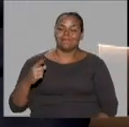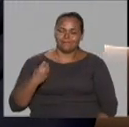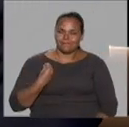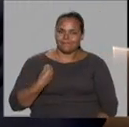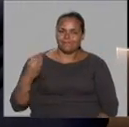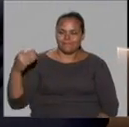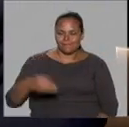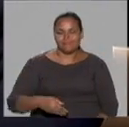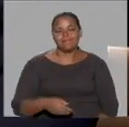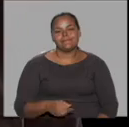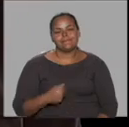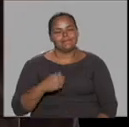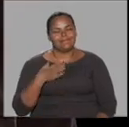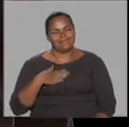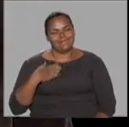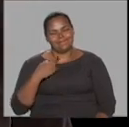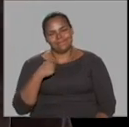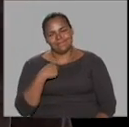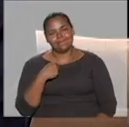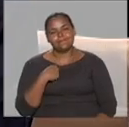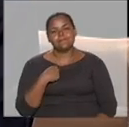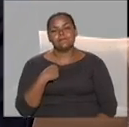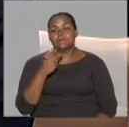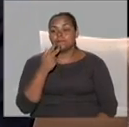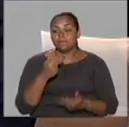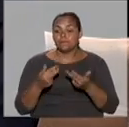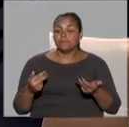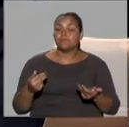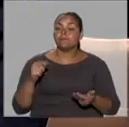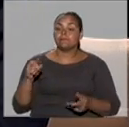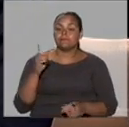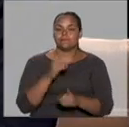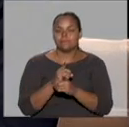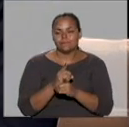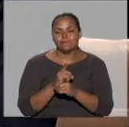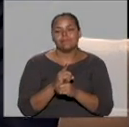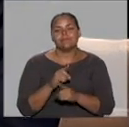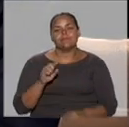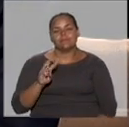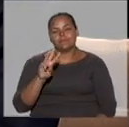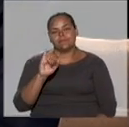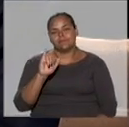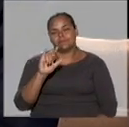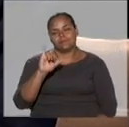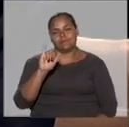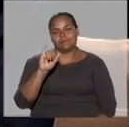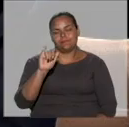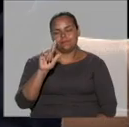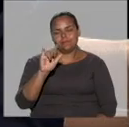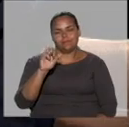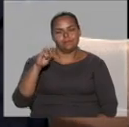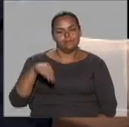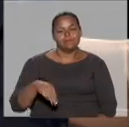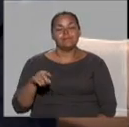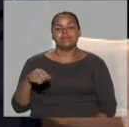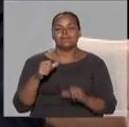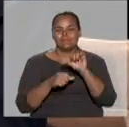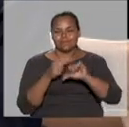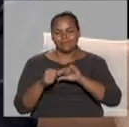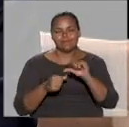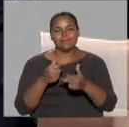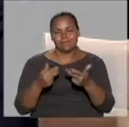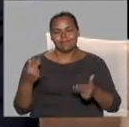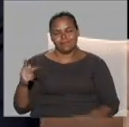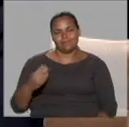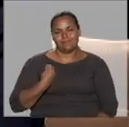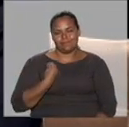ter vindo. Poxa, prazer é meu. Me diz uma coisa, esse encontro com o William, eu imagino que tenha mudado